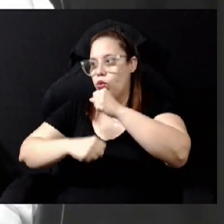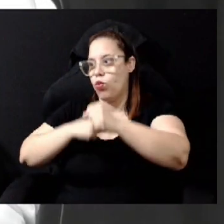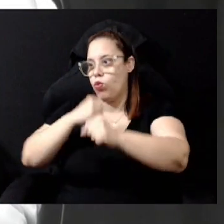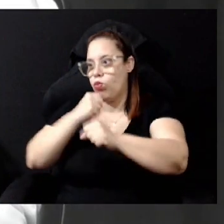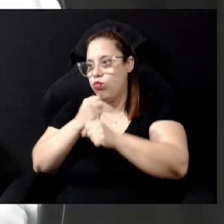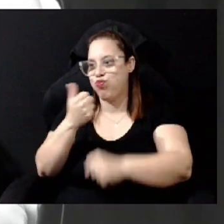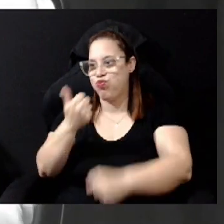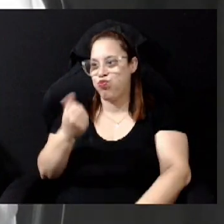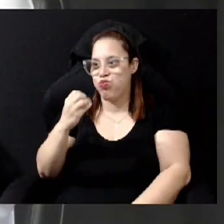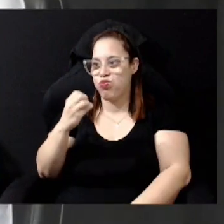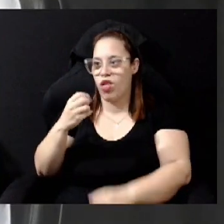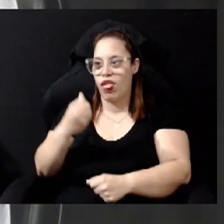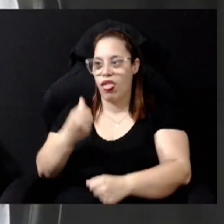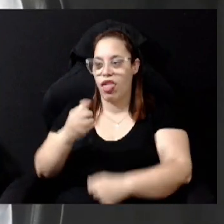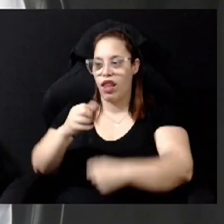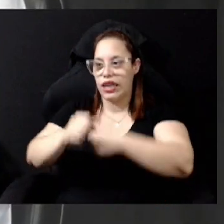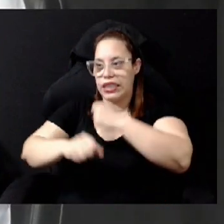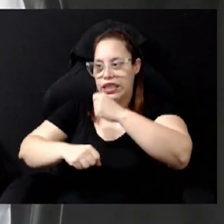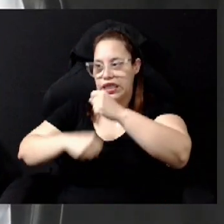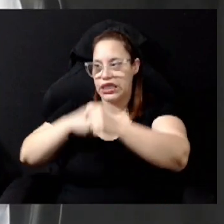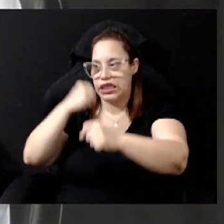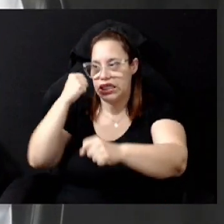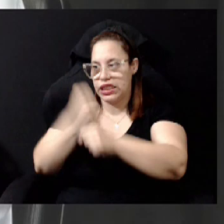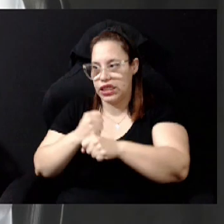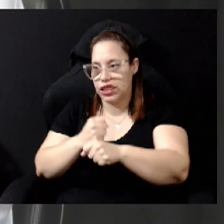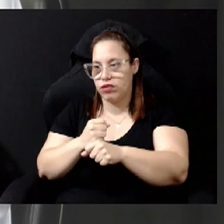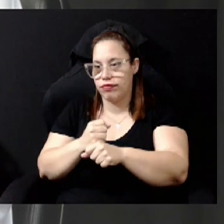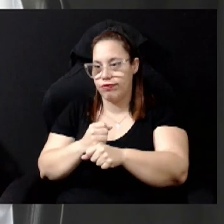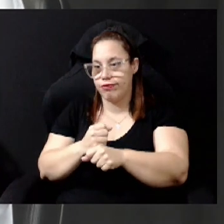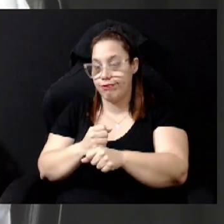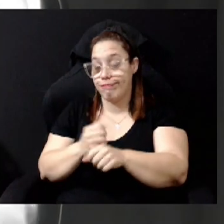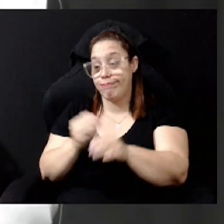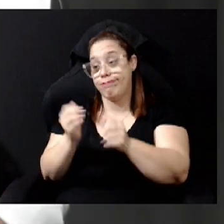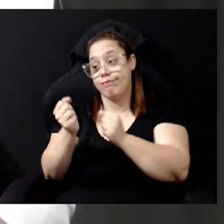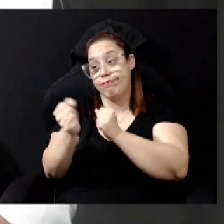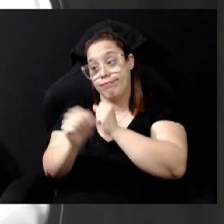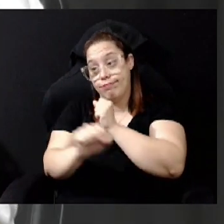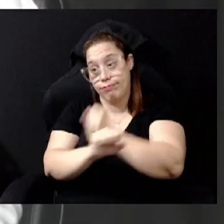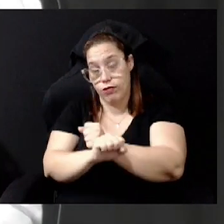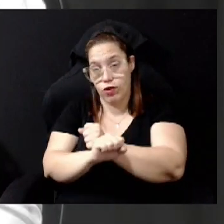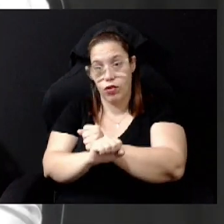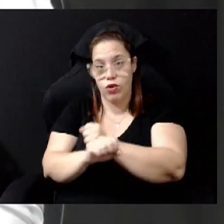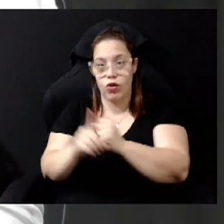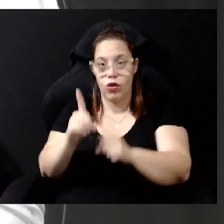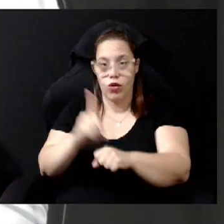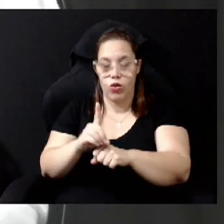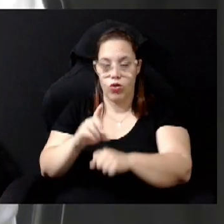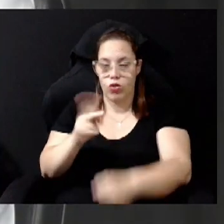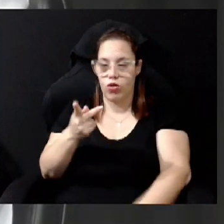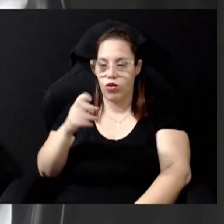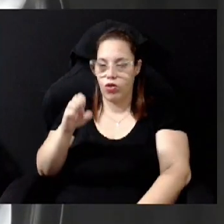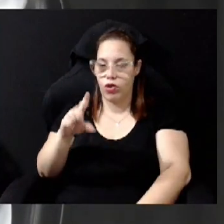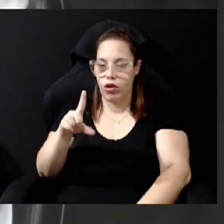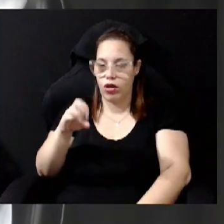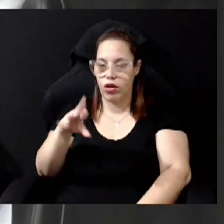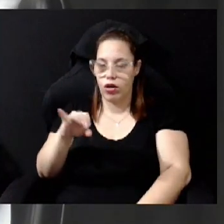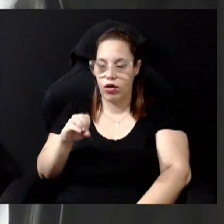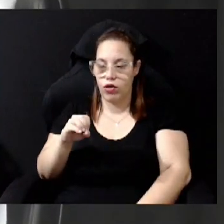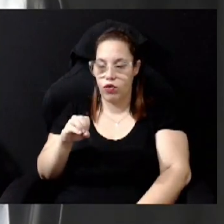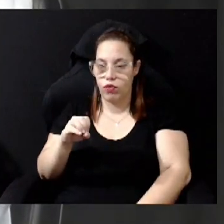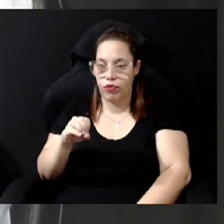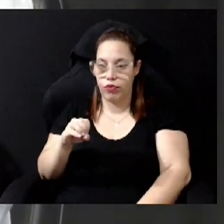sendo lutados. Teve uma pausa com os acontecimentos do Doutor Hélio. E no caso de muitos bairros da cidade de Campinas, como é o